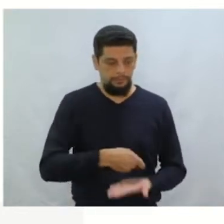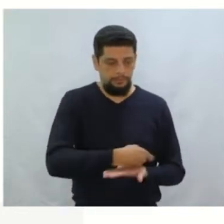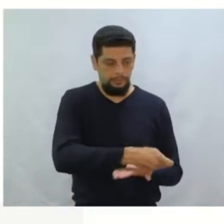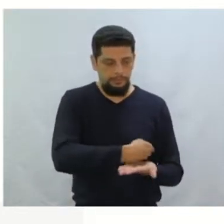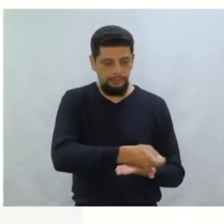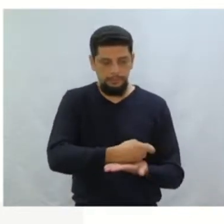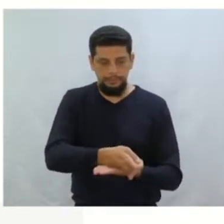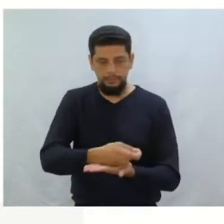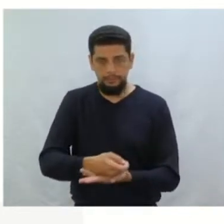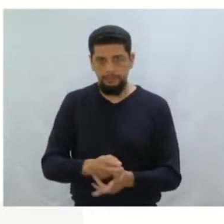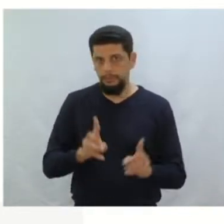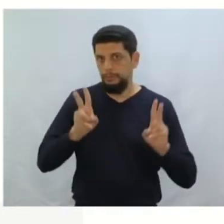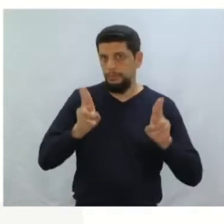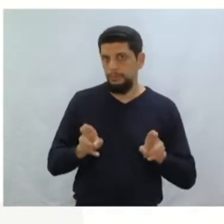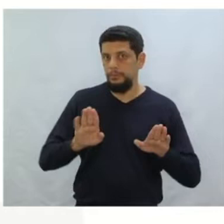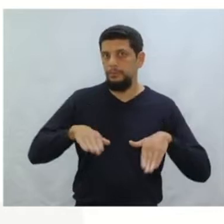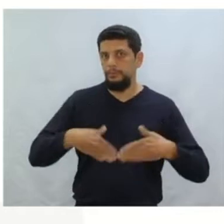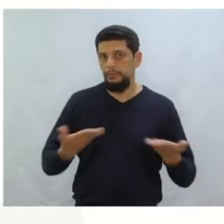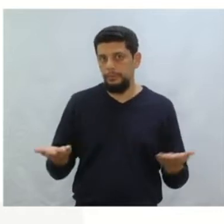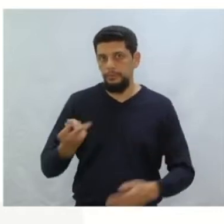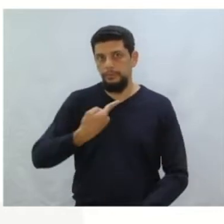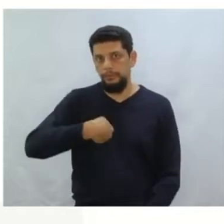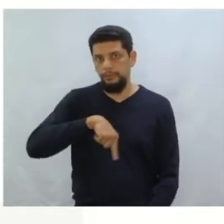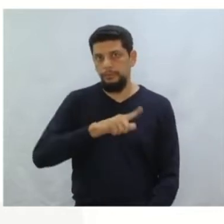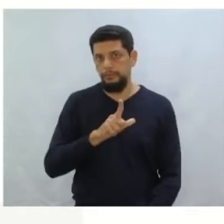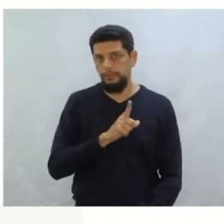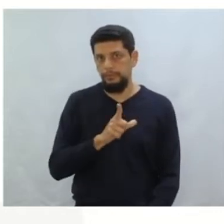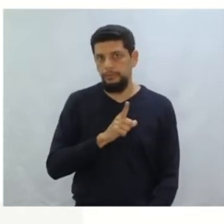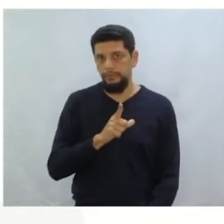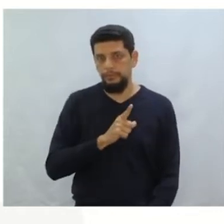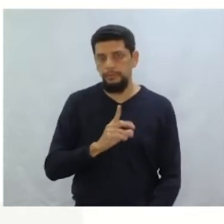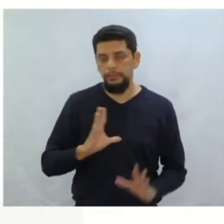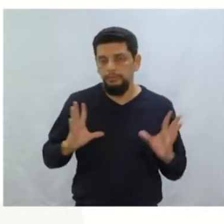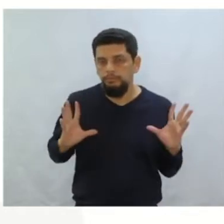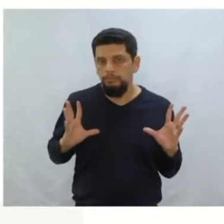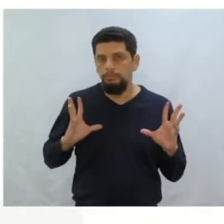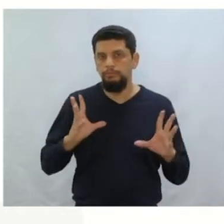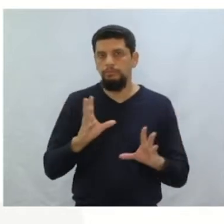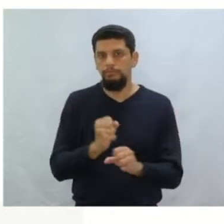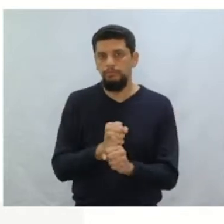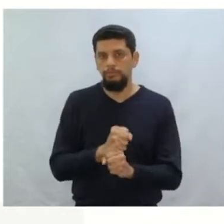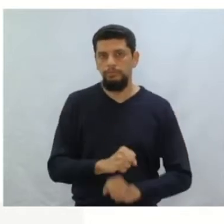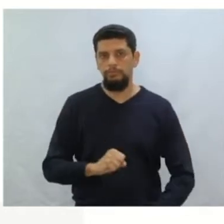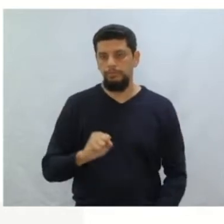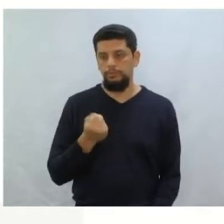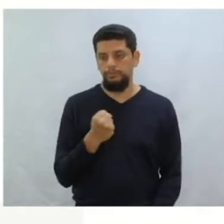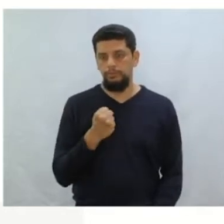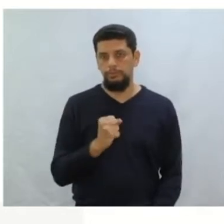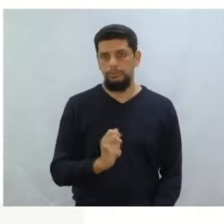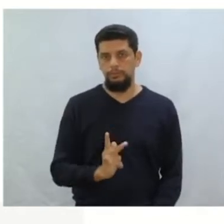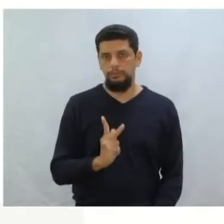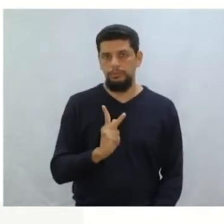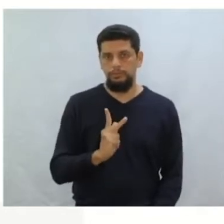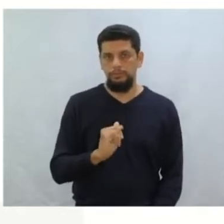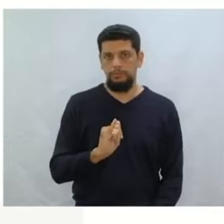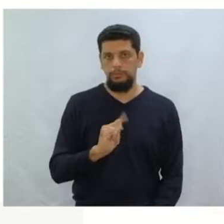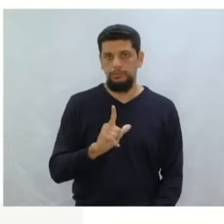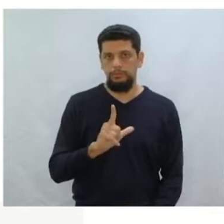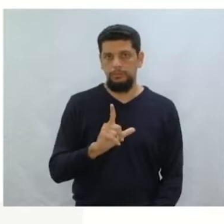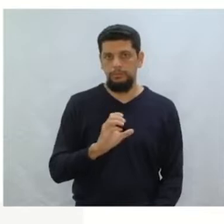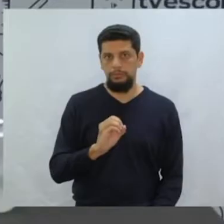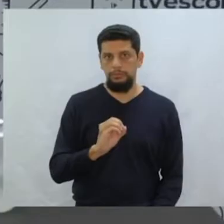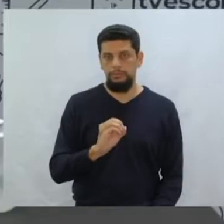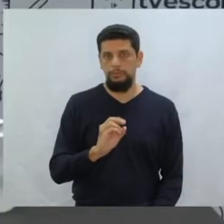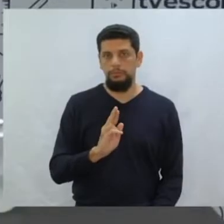outra cestinha. Então, nós temos aqui, ao todo, 8 quilogramas,